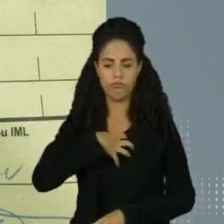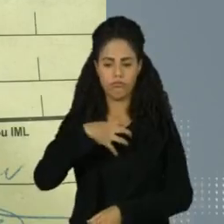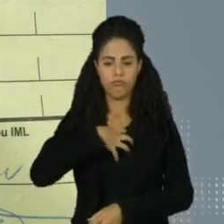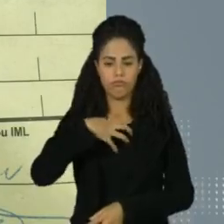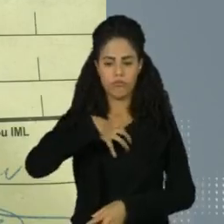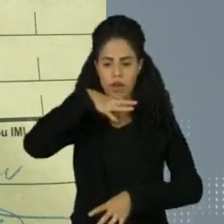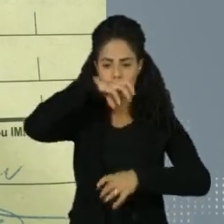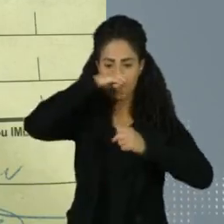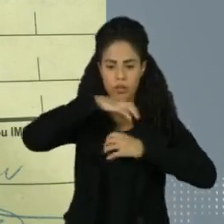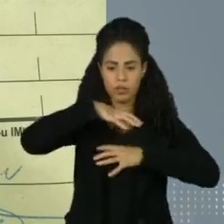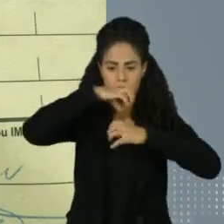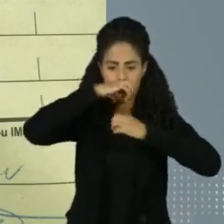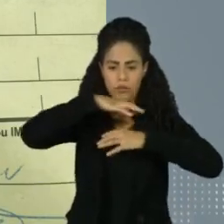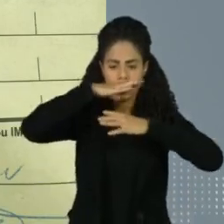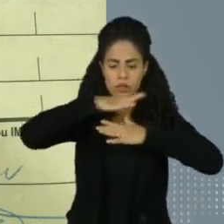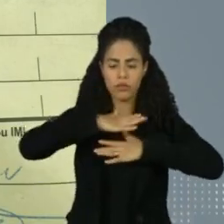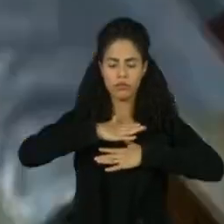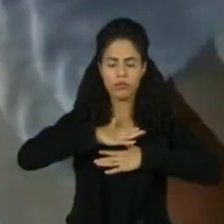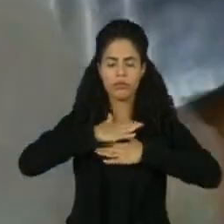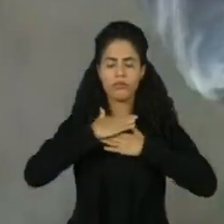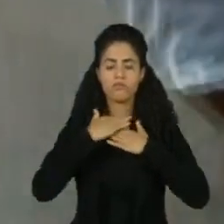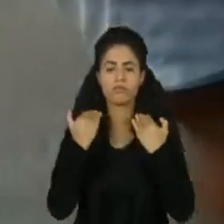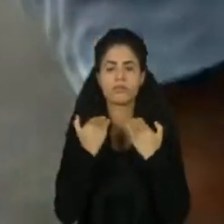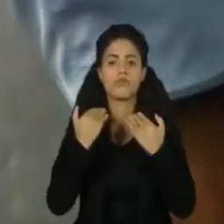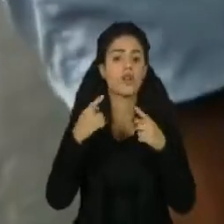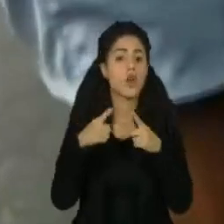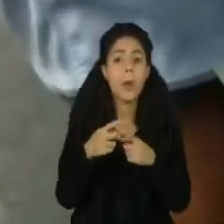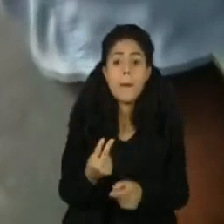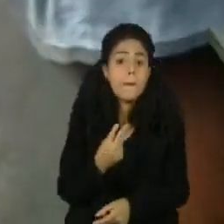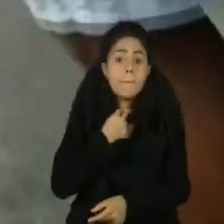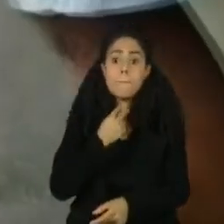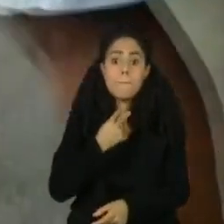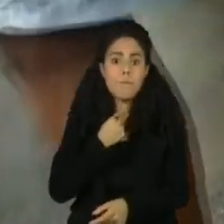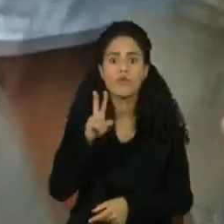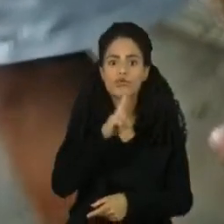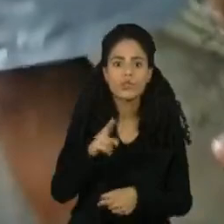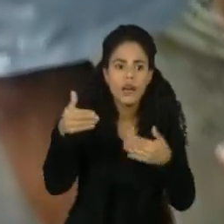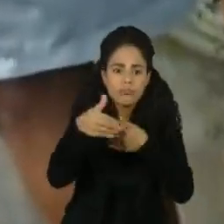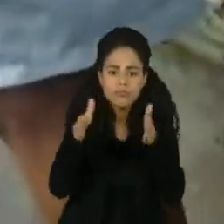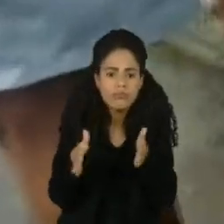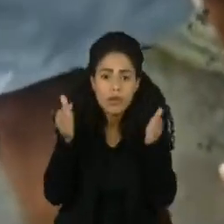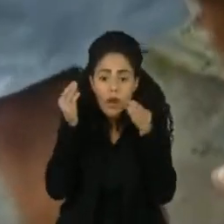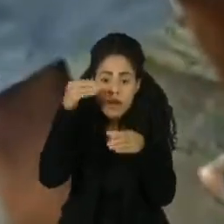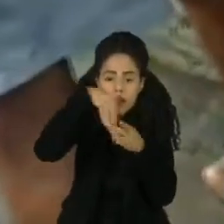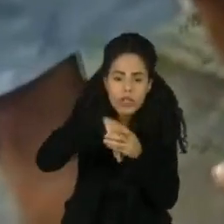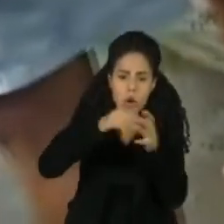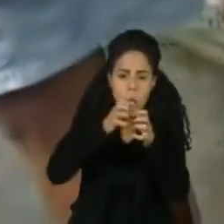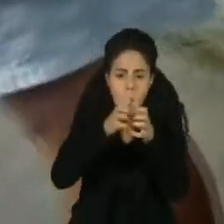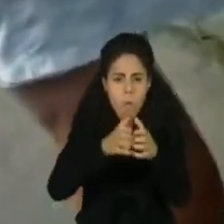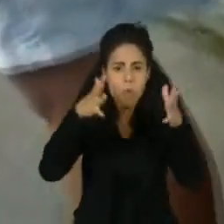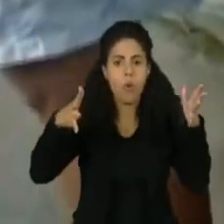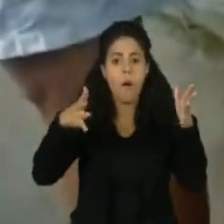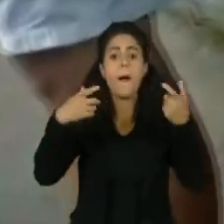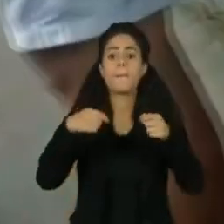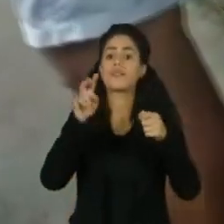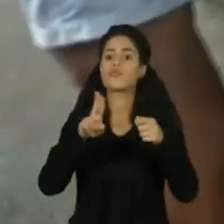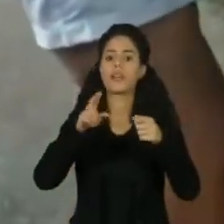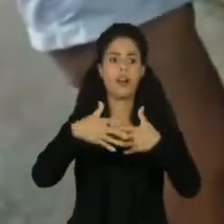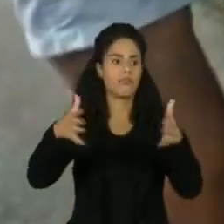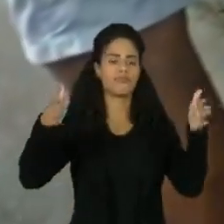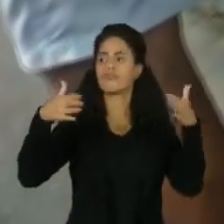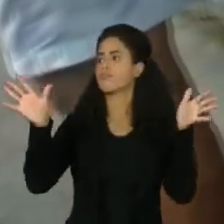Grave por lei o gás não pode ser usado em ambientes fechados porque tiraram o oxigênio e